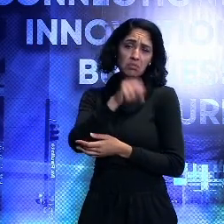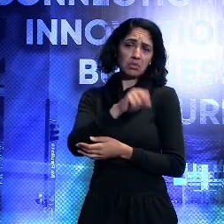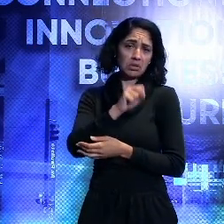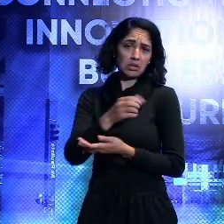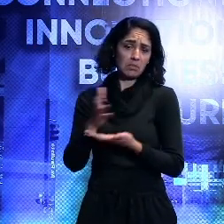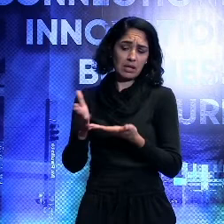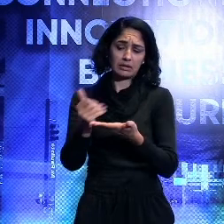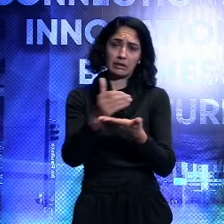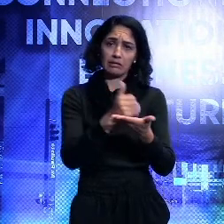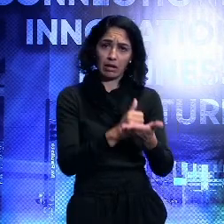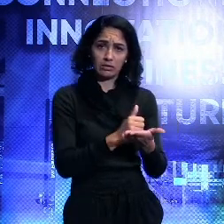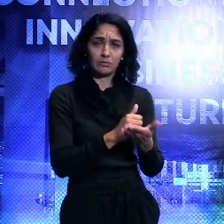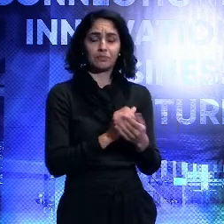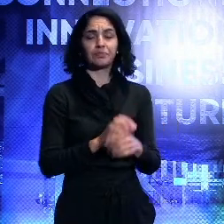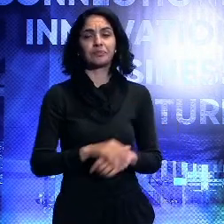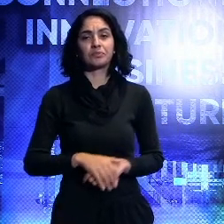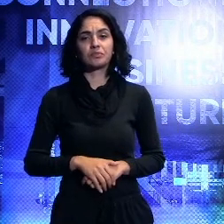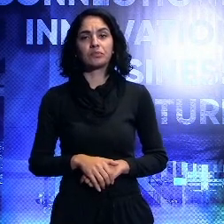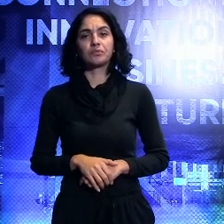dados.